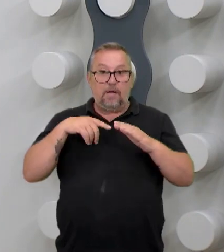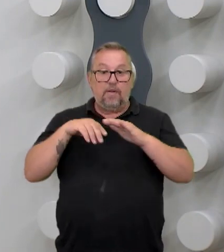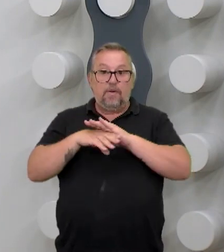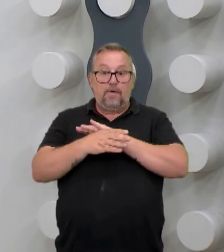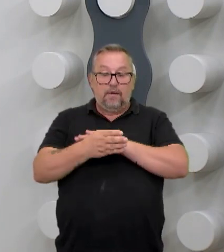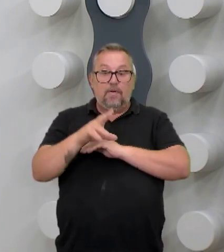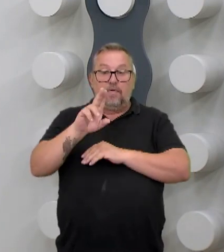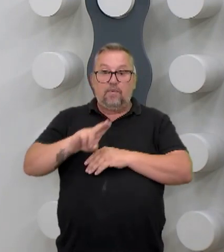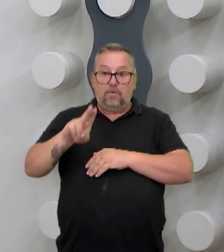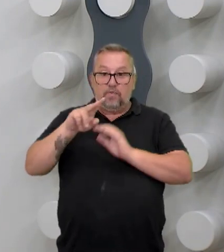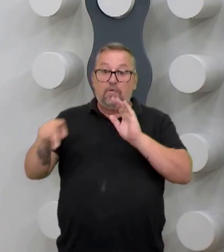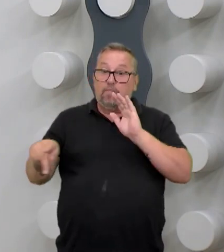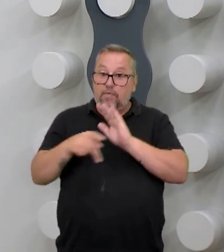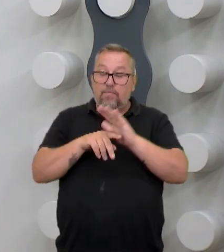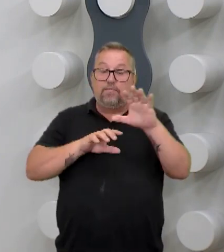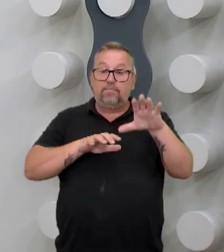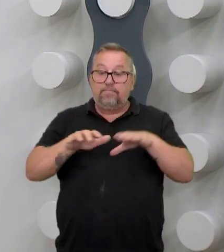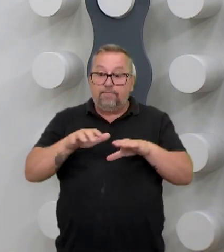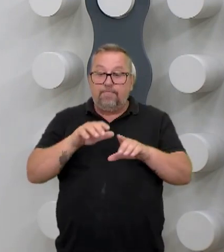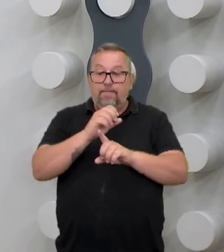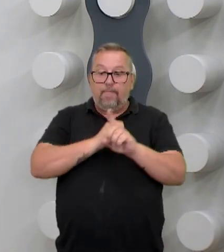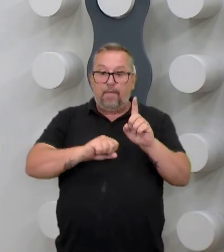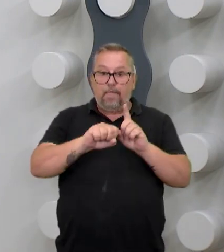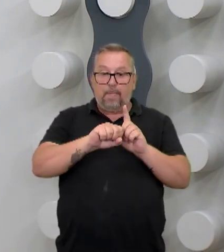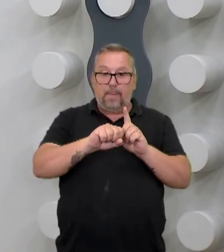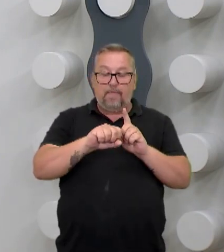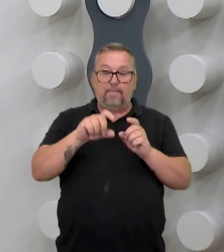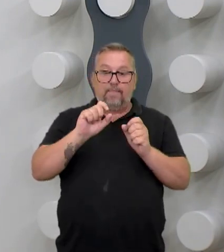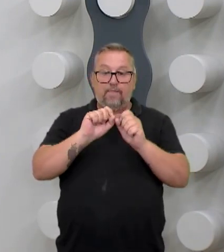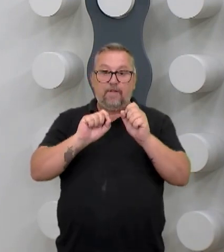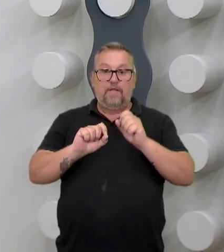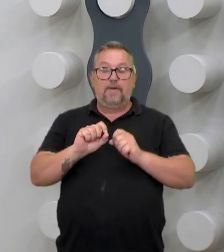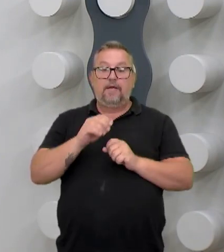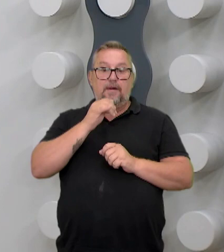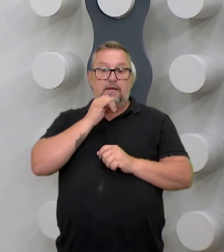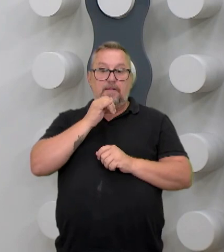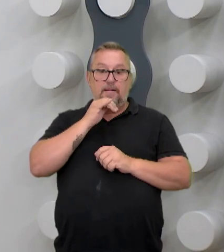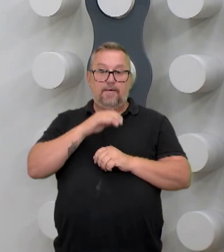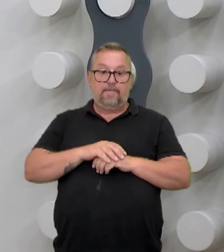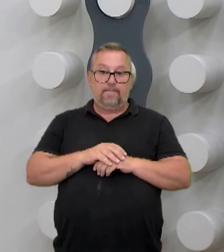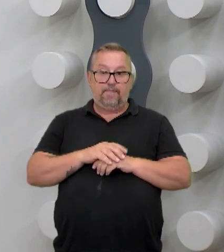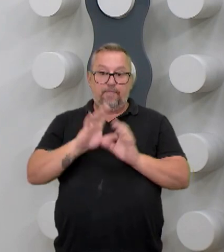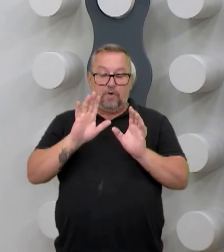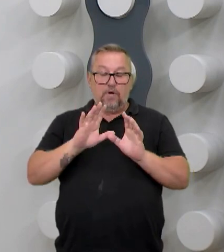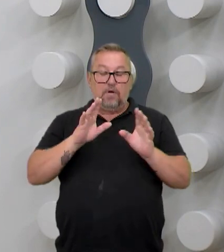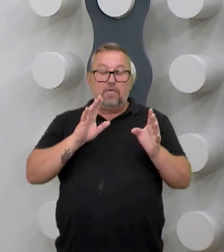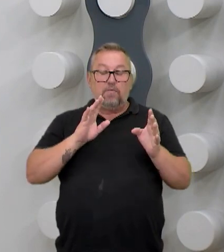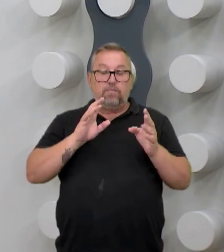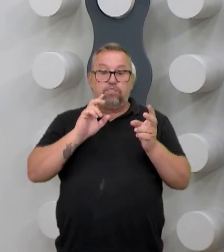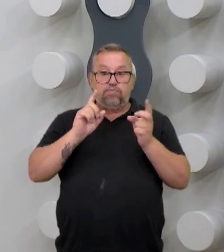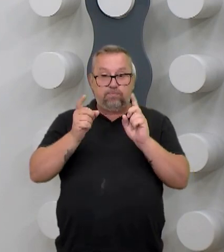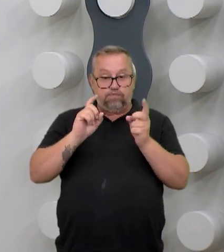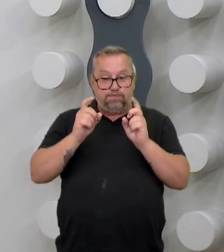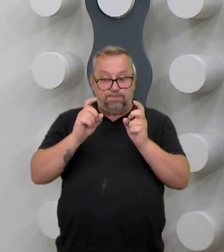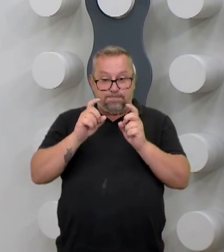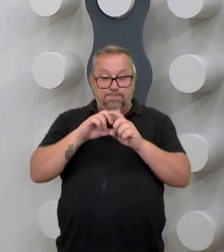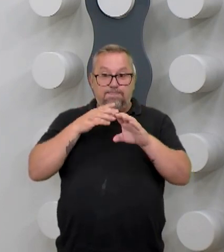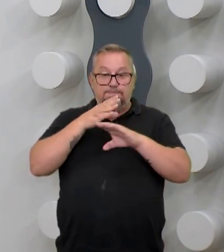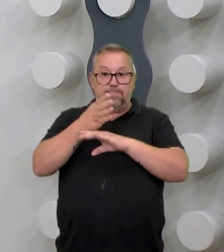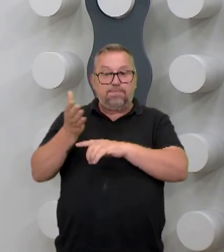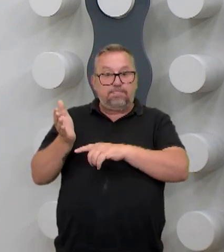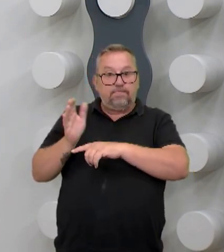dar luz aos movimentos sociais, que são essas pessoas, né? Que fazem, se reúnem, se organizam para